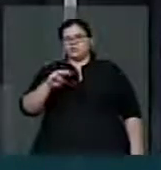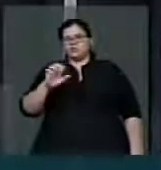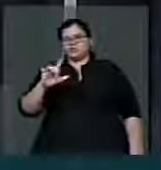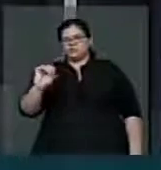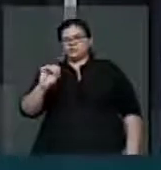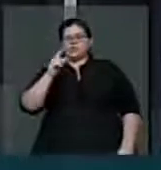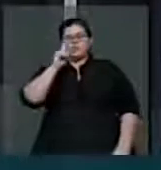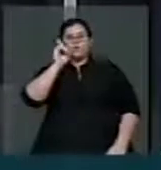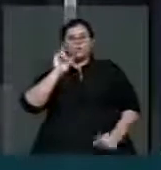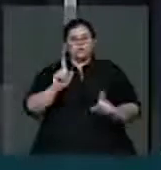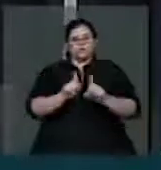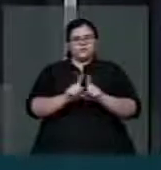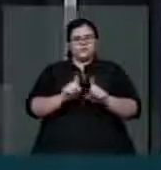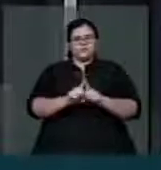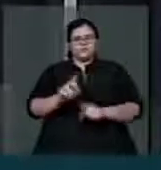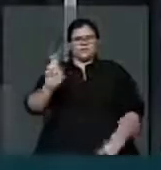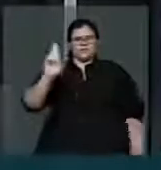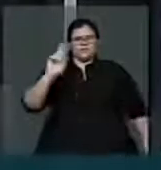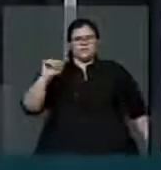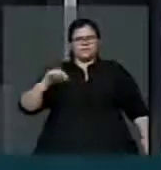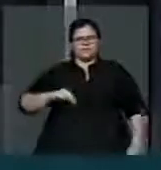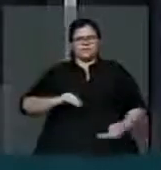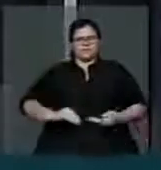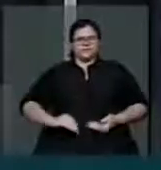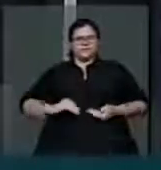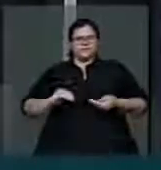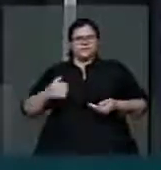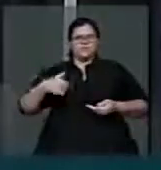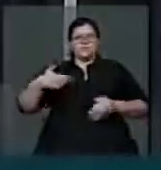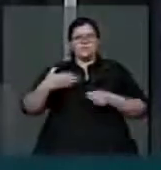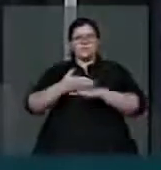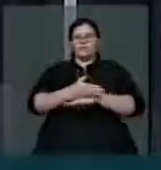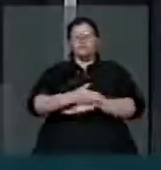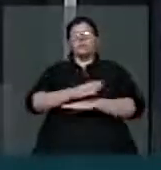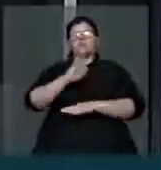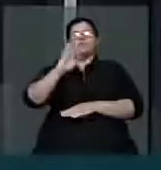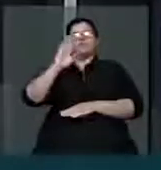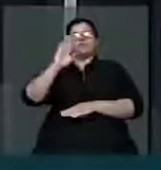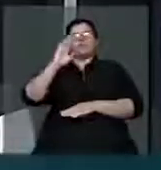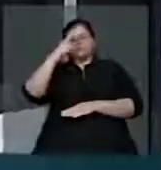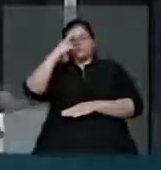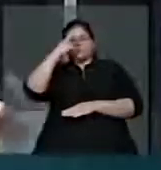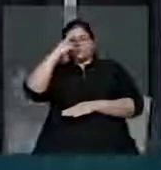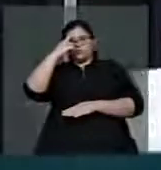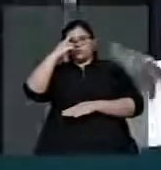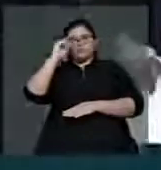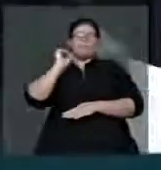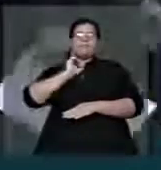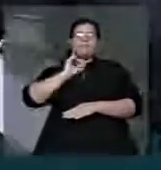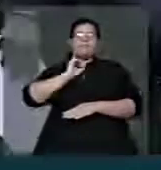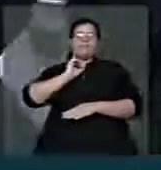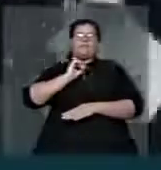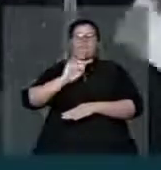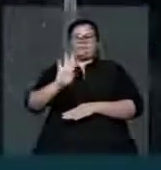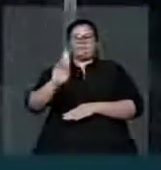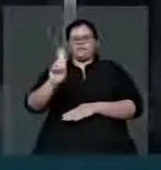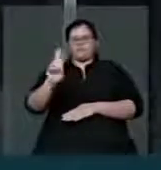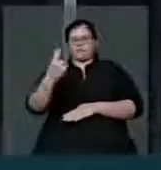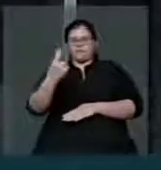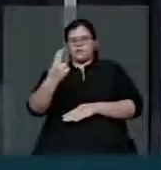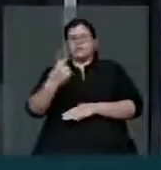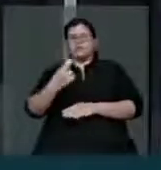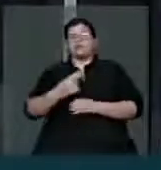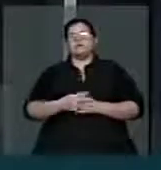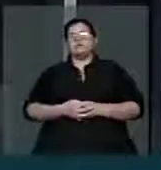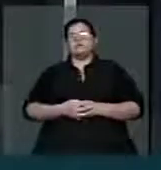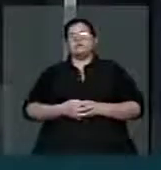esse parlamento, eu estive em Belo Horizonte no júri popular sobre a